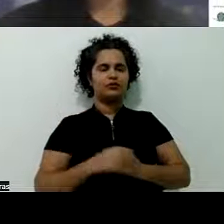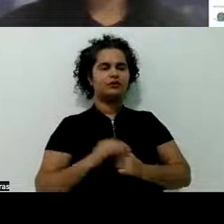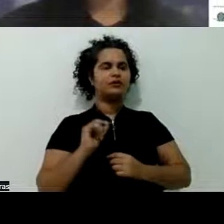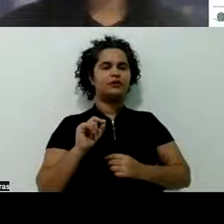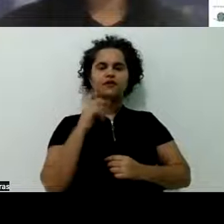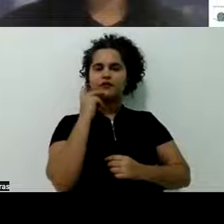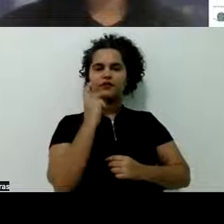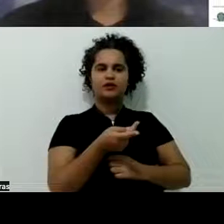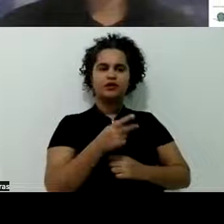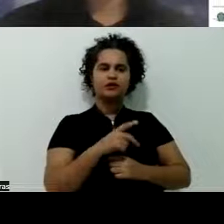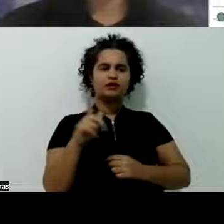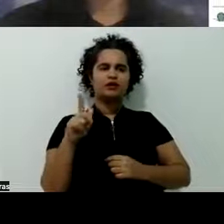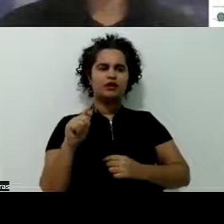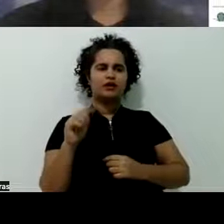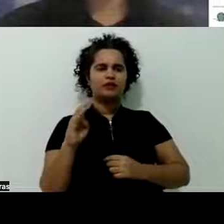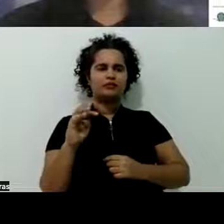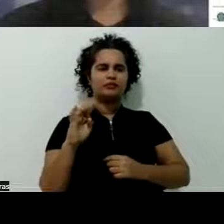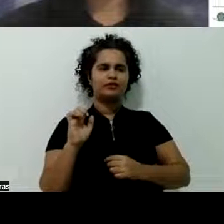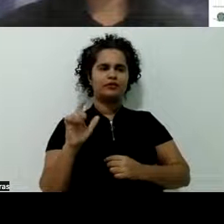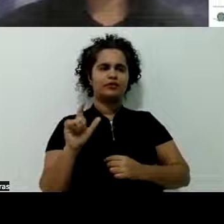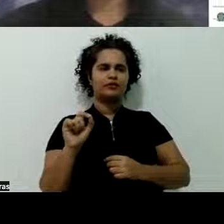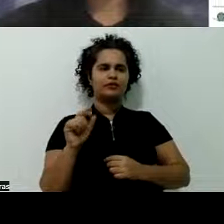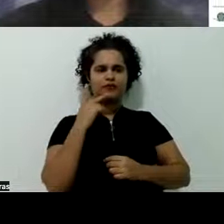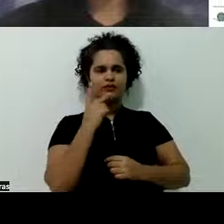Gabriela, Sara, quem é? Vamos lá?